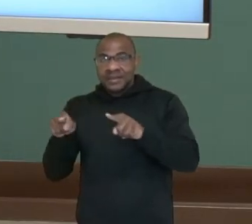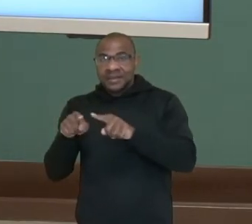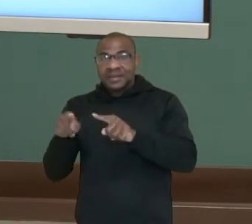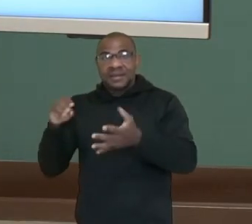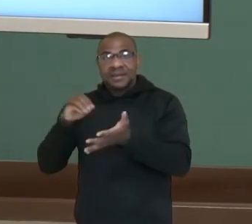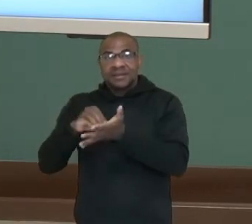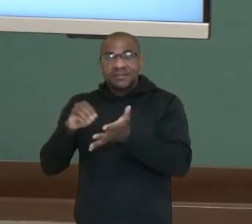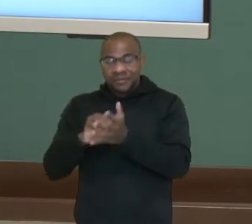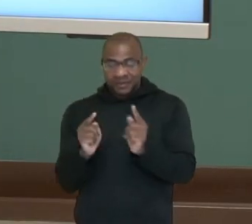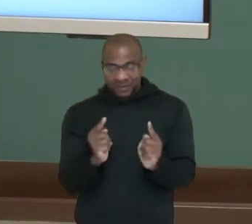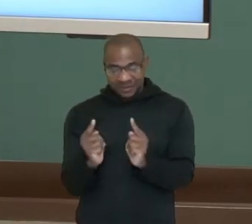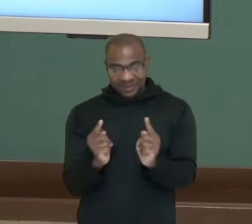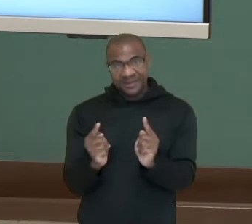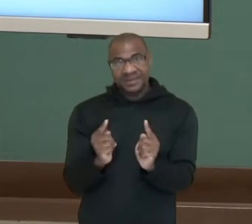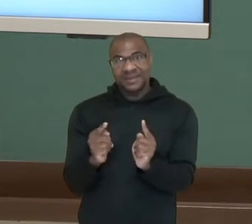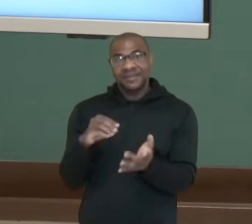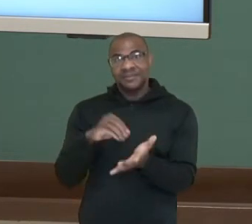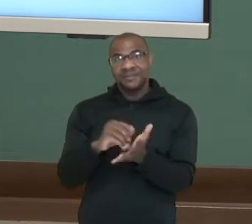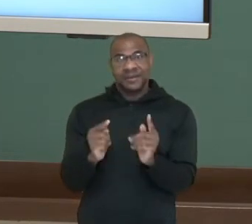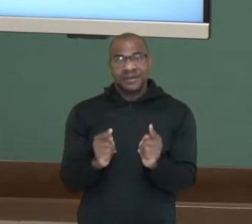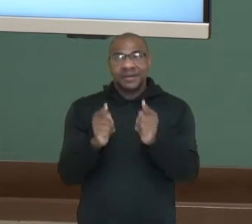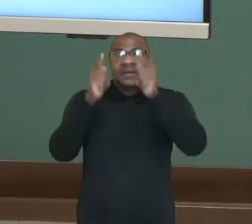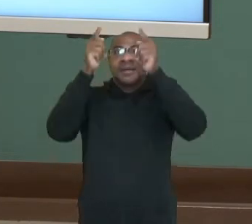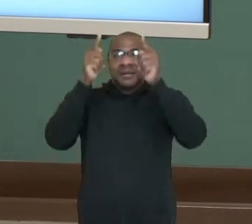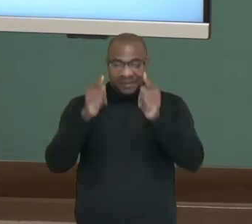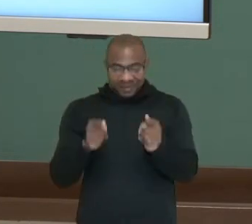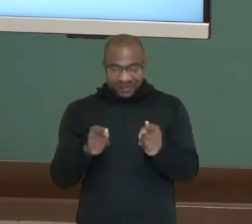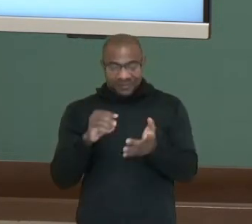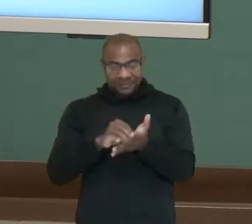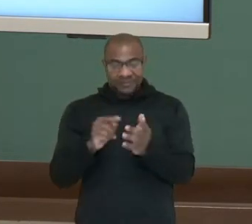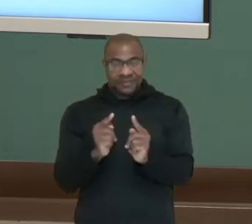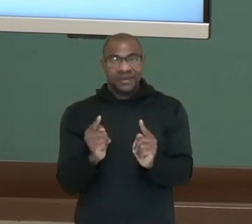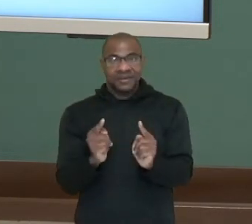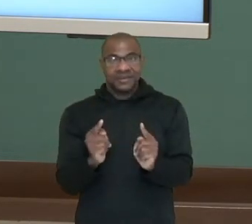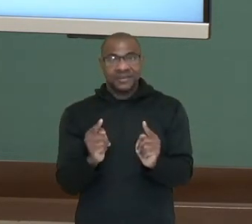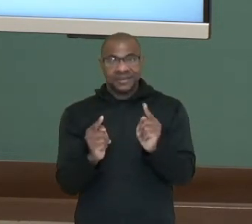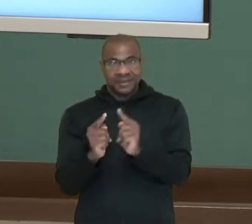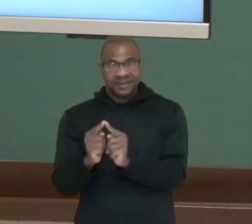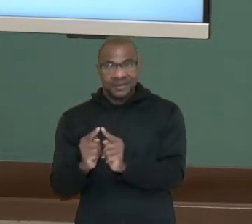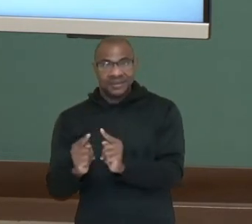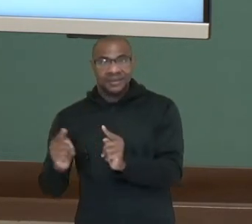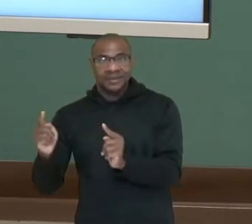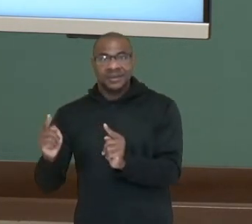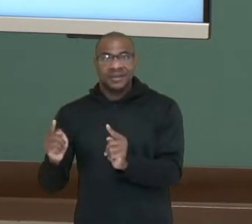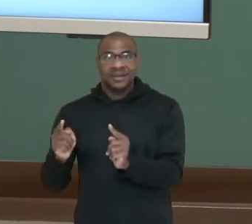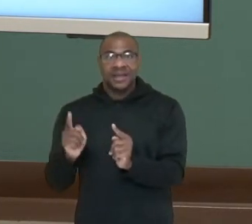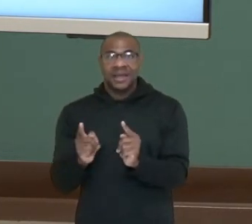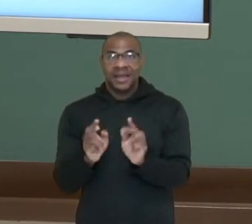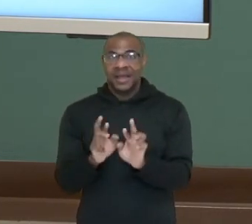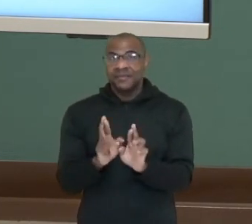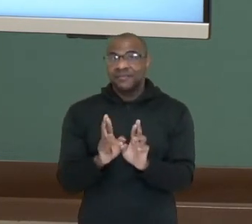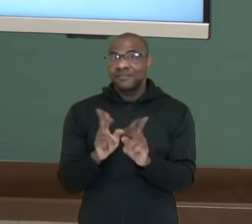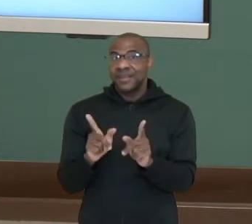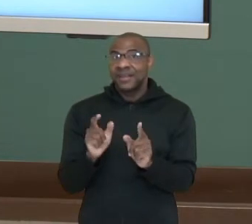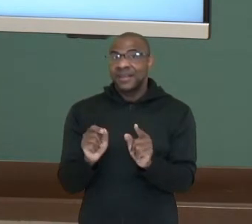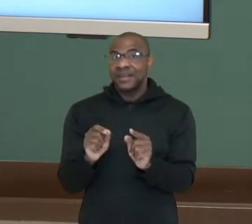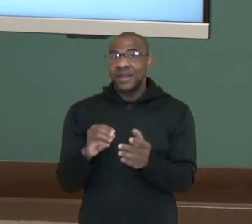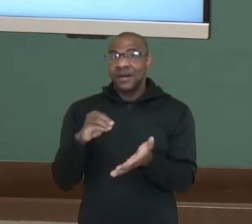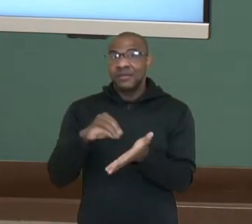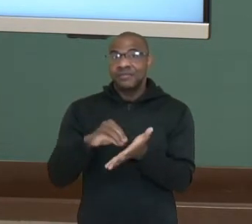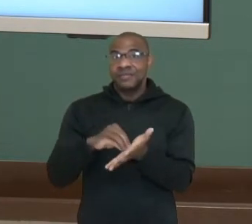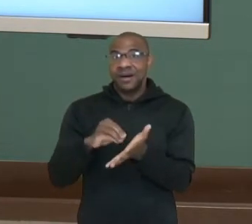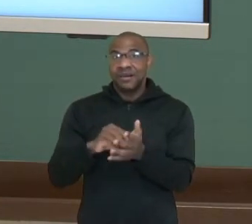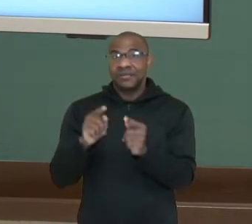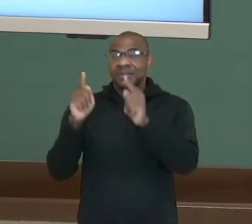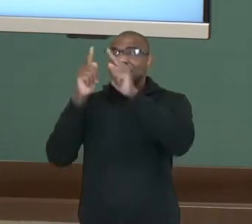faltando um pedaço. Concorda que esse pedaço que falta é a diferença entre esse